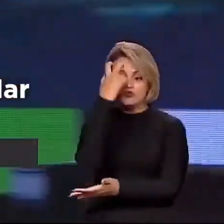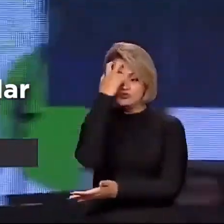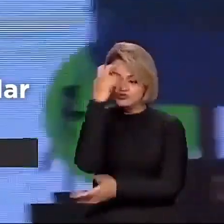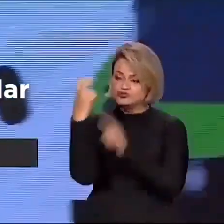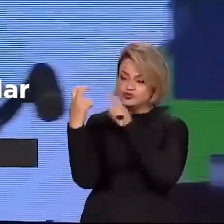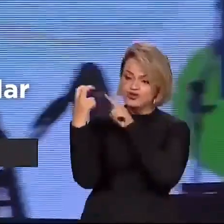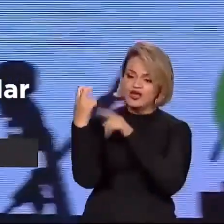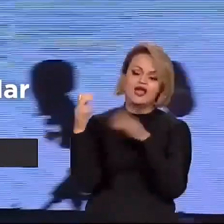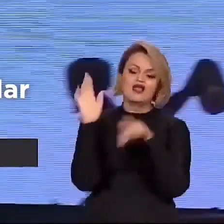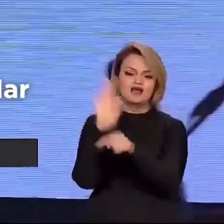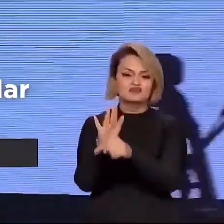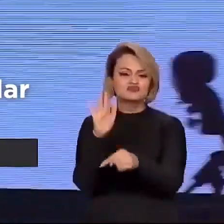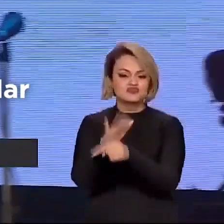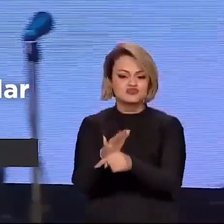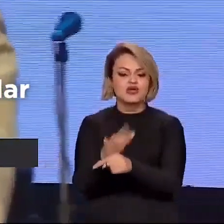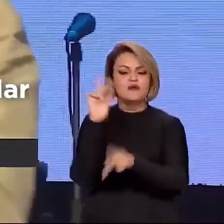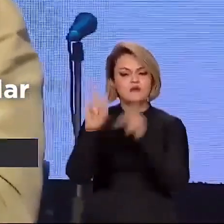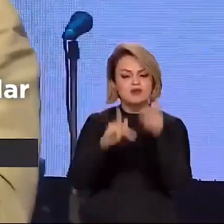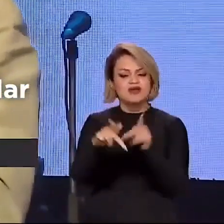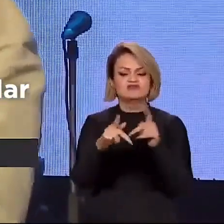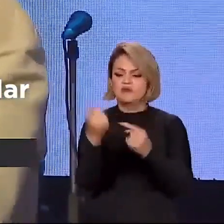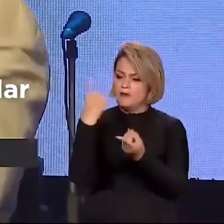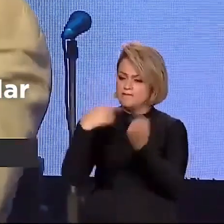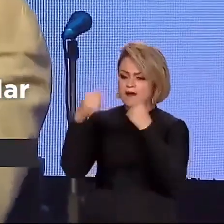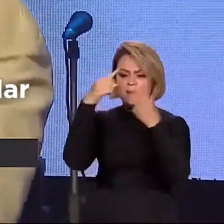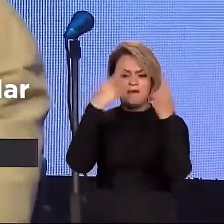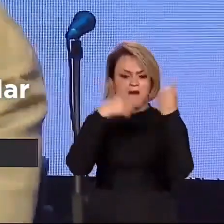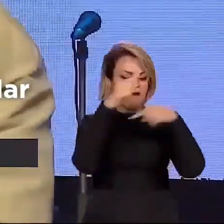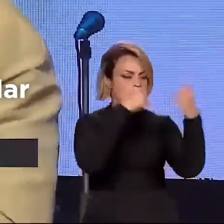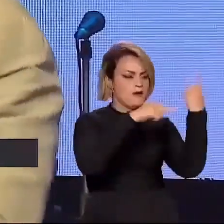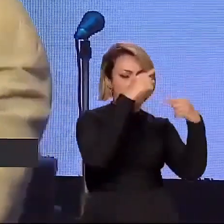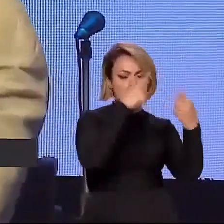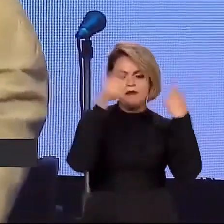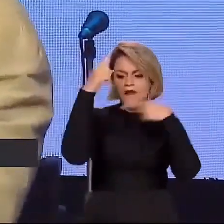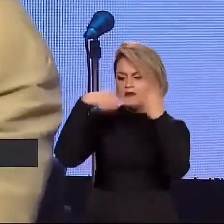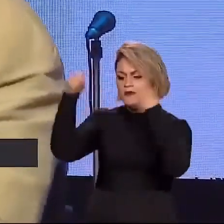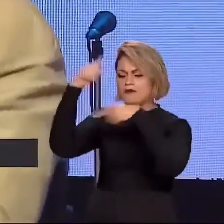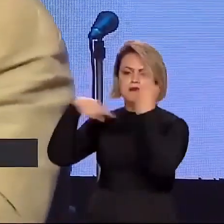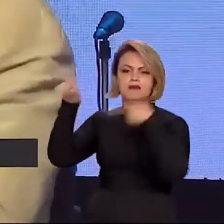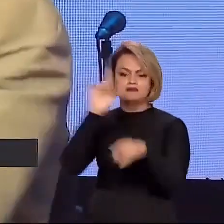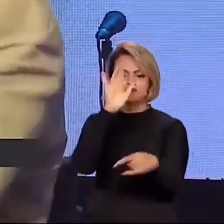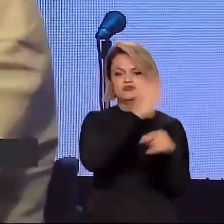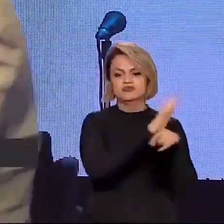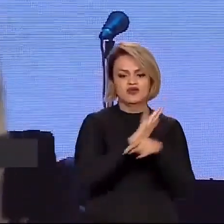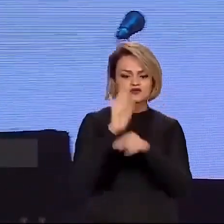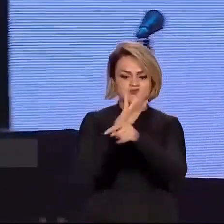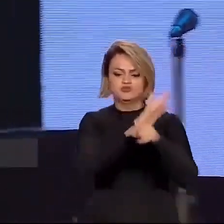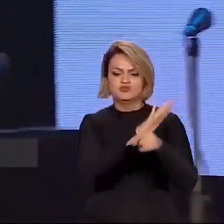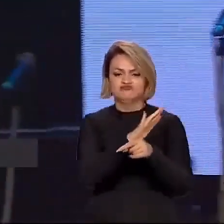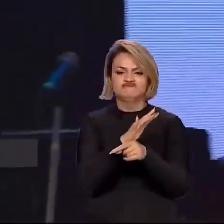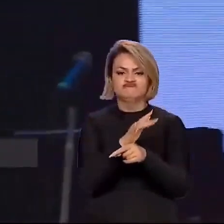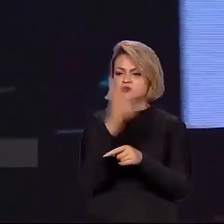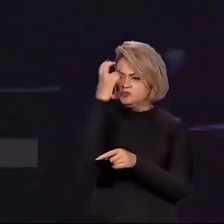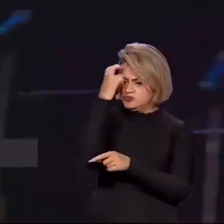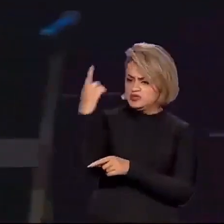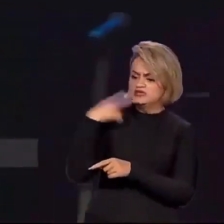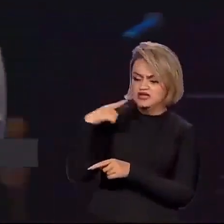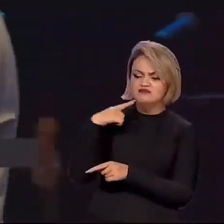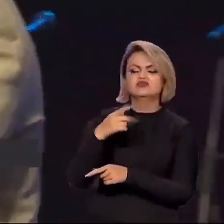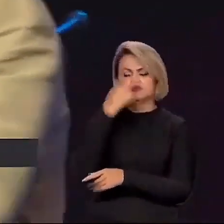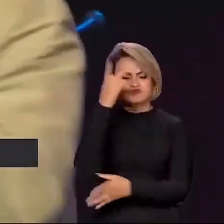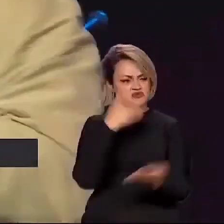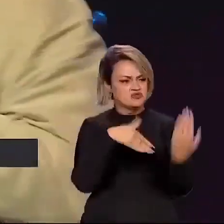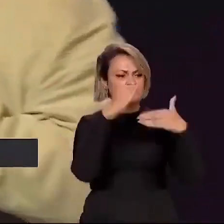ela pode ajudar o povo a fazer a revolução que precisa fazer nesse país para que o povo